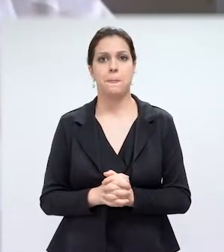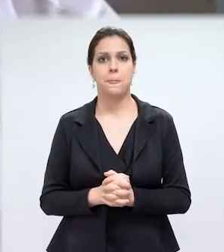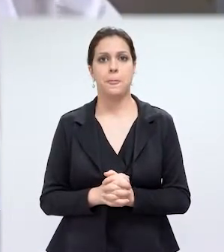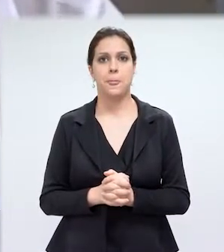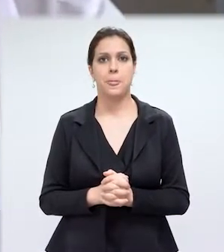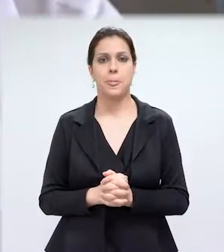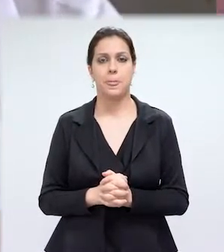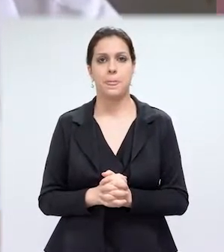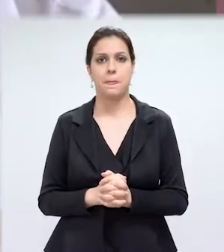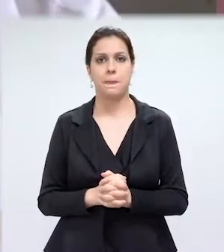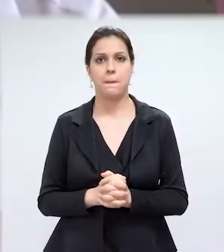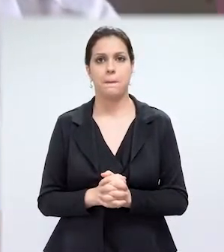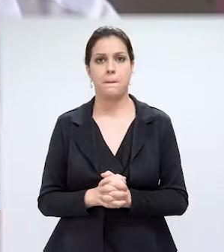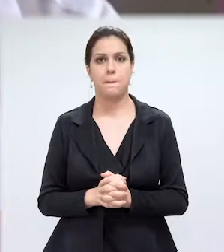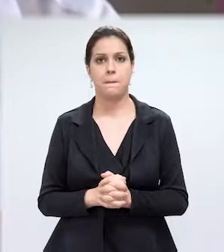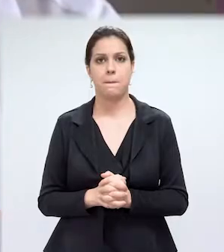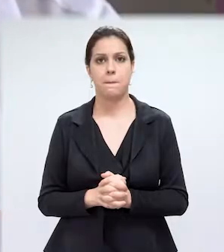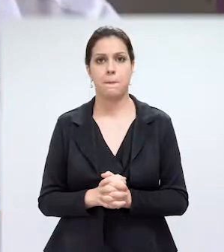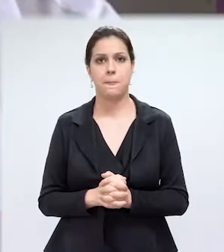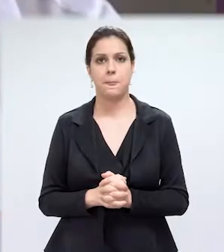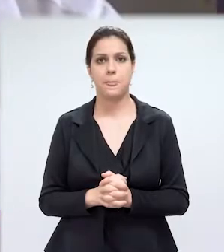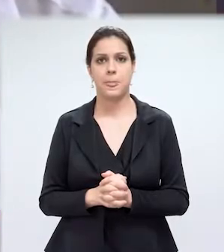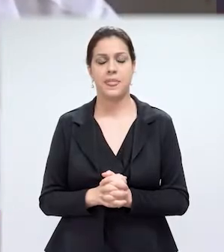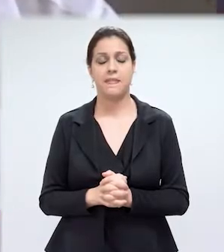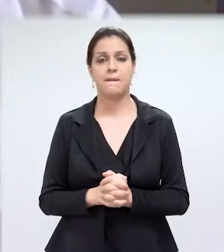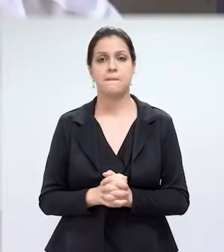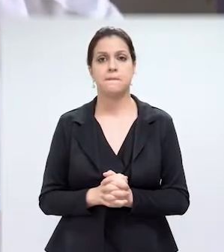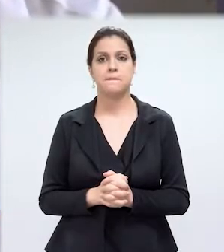isso, tem